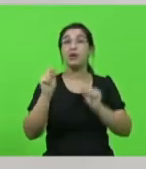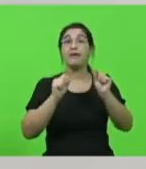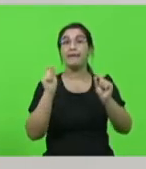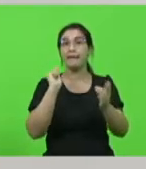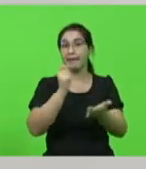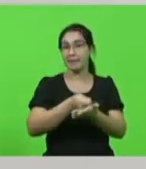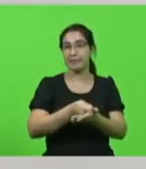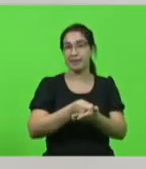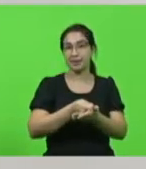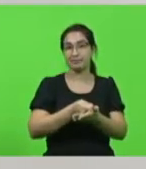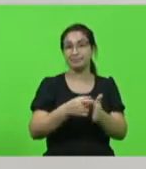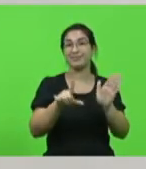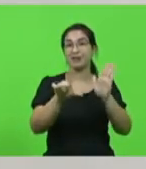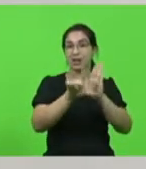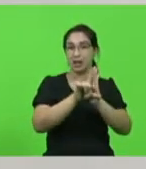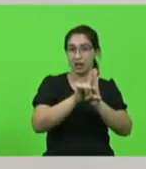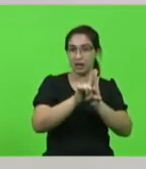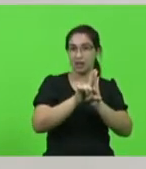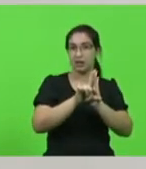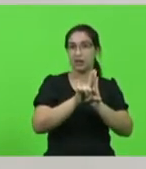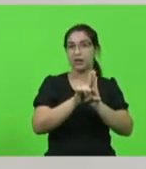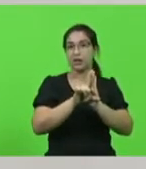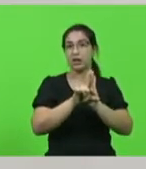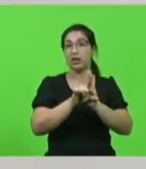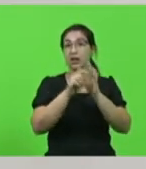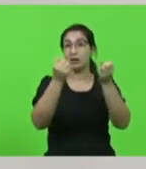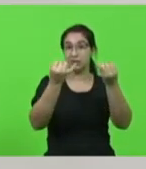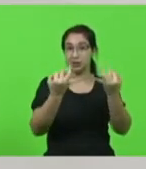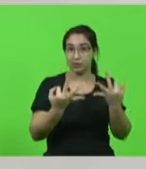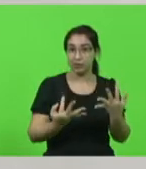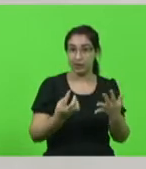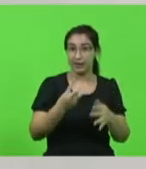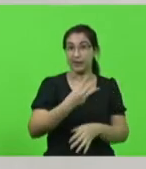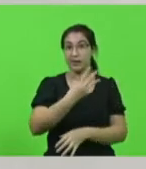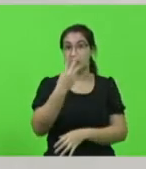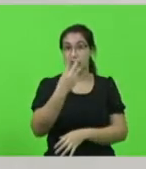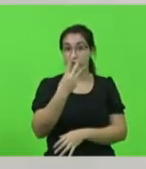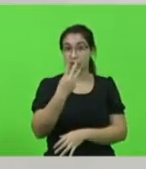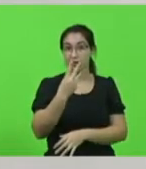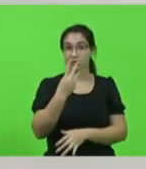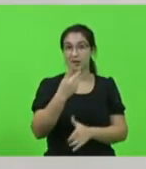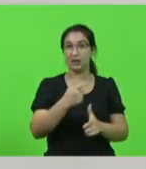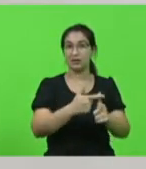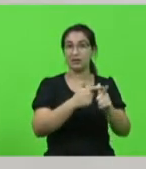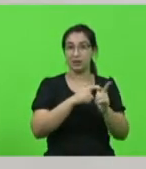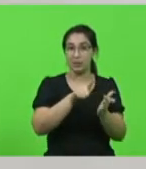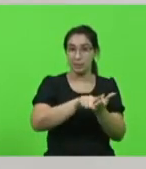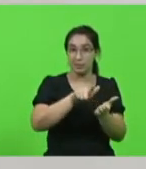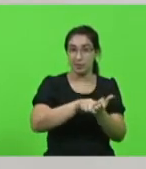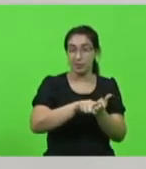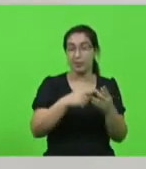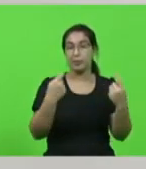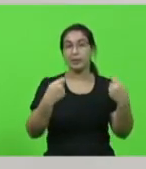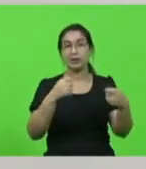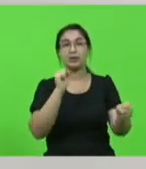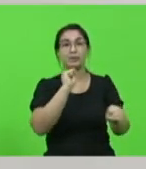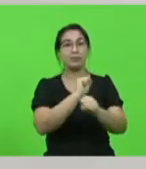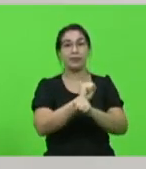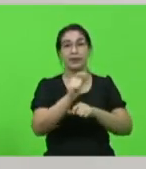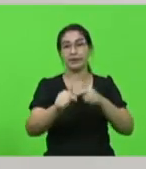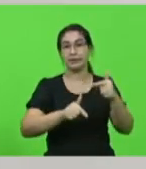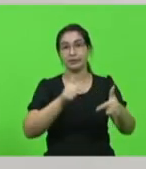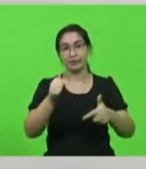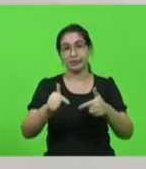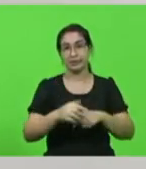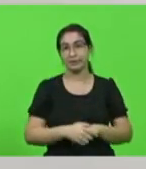E está na lei que só com 3 já deveria paralisar os trabalhos no porto. Sabe como é que se